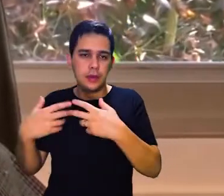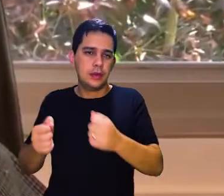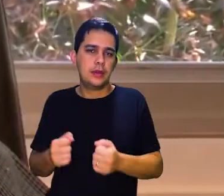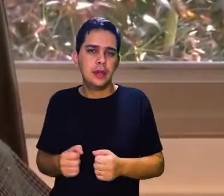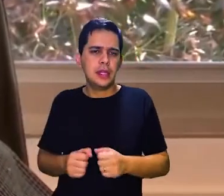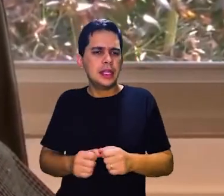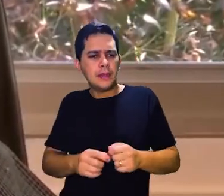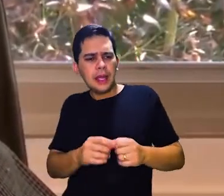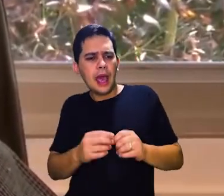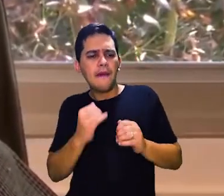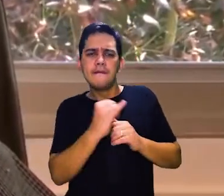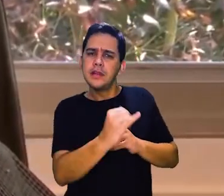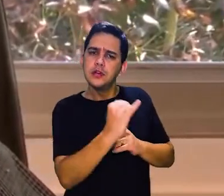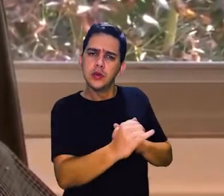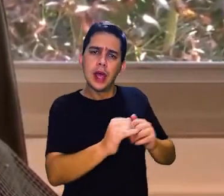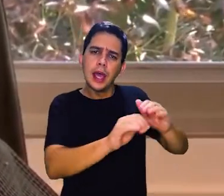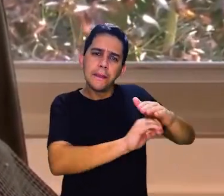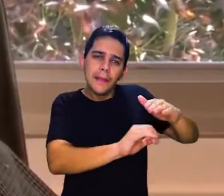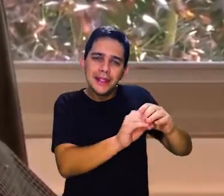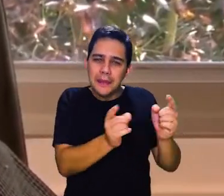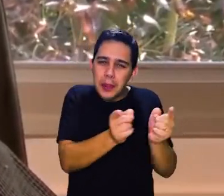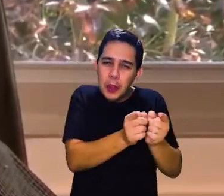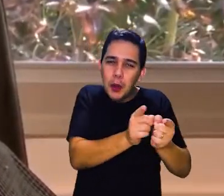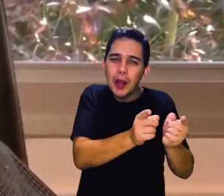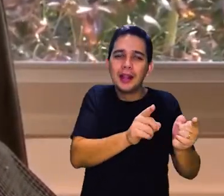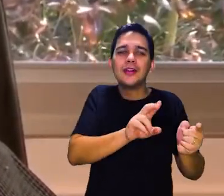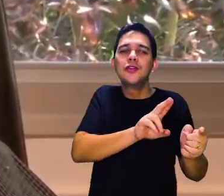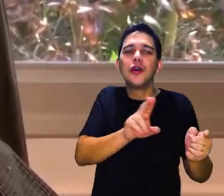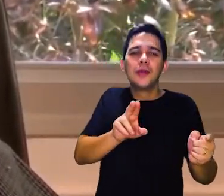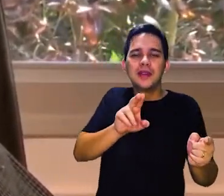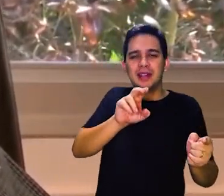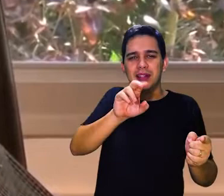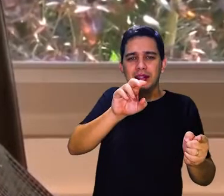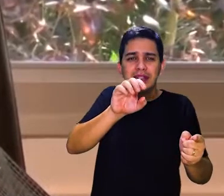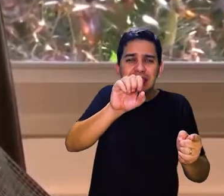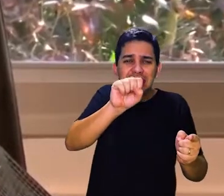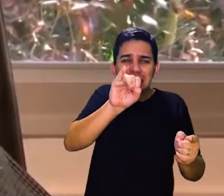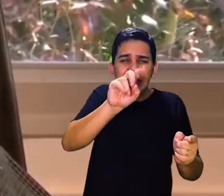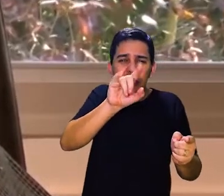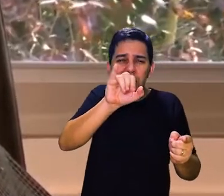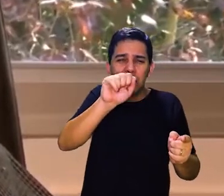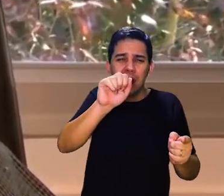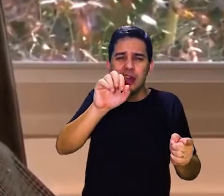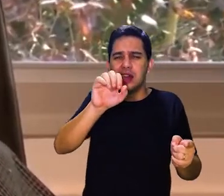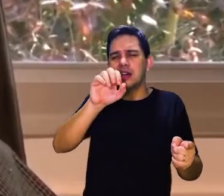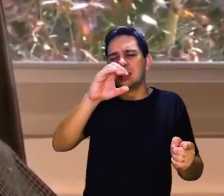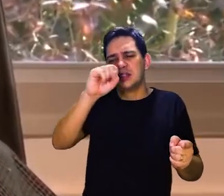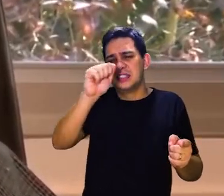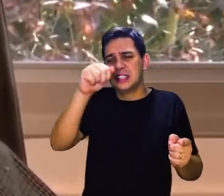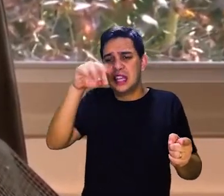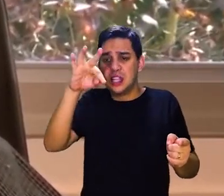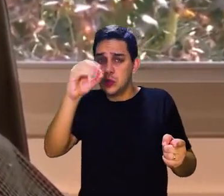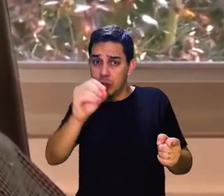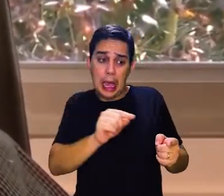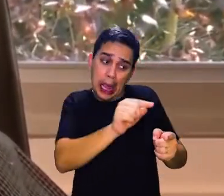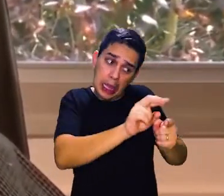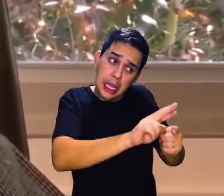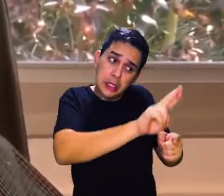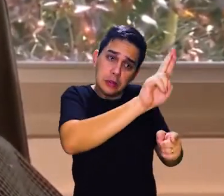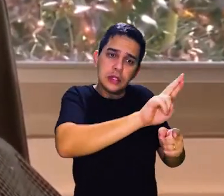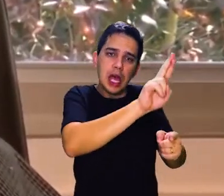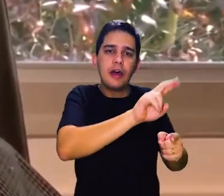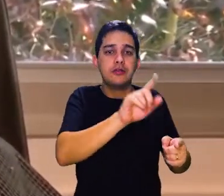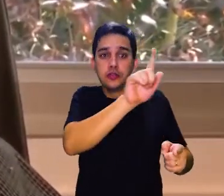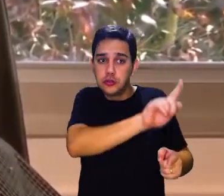Ciríaco, talvez, dos Santos, gestora direta do posto de salvamento 10, né,